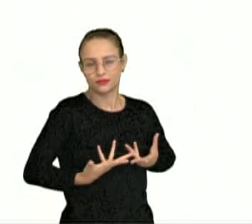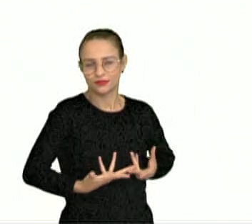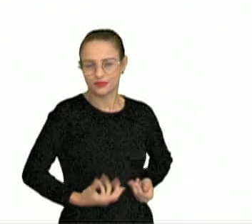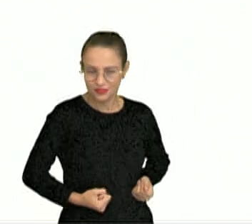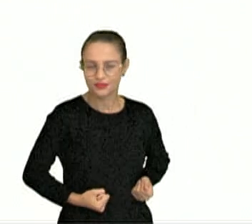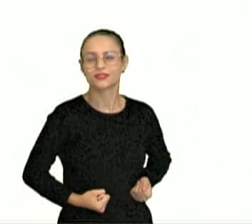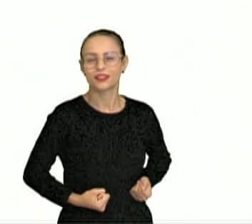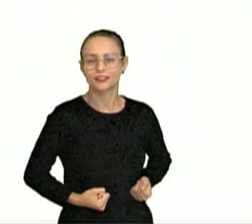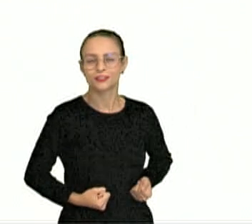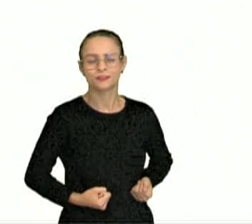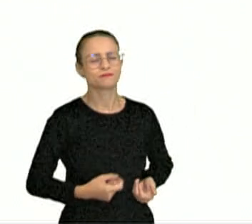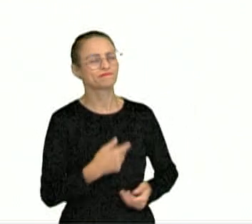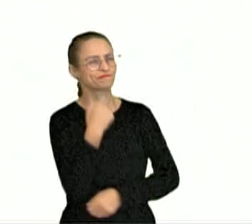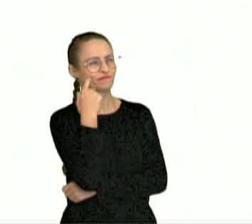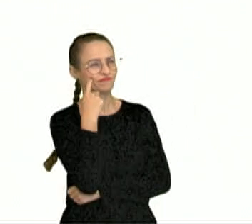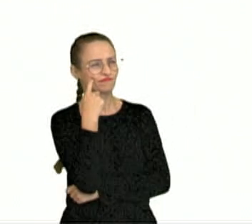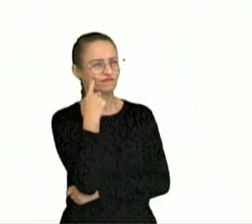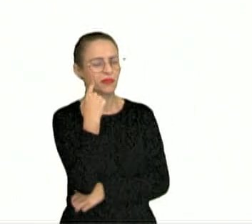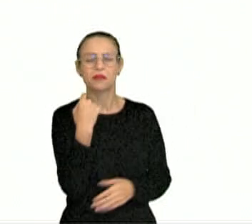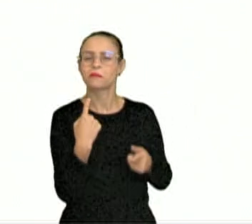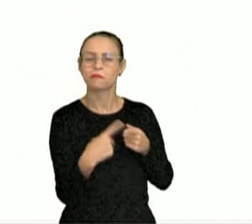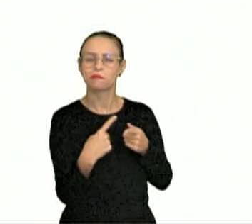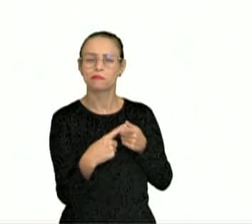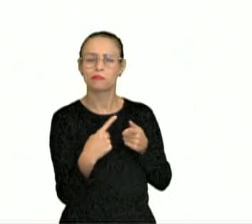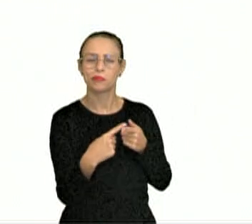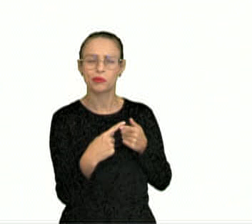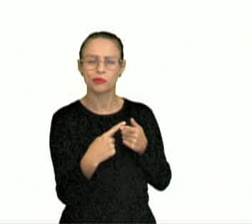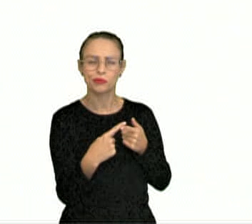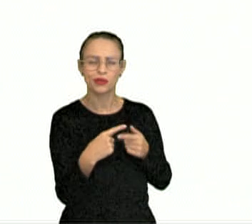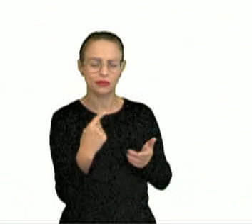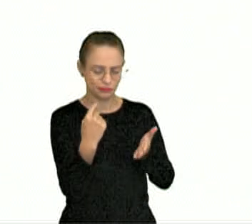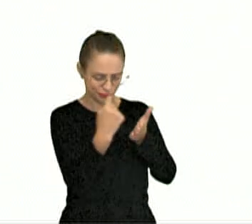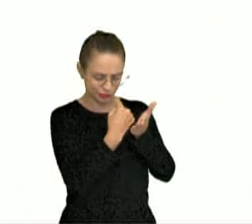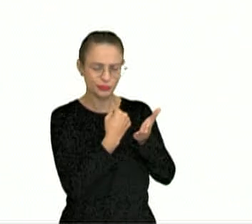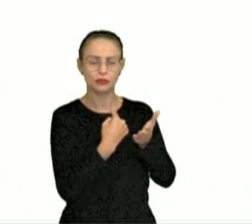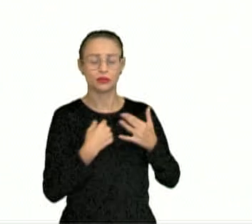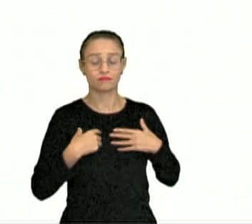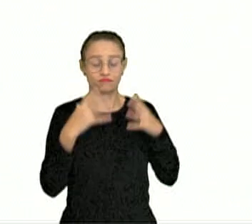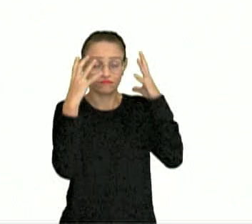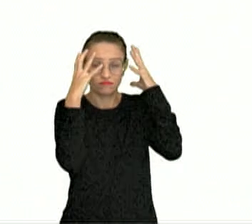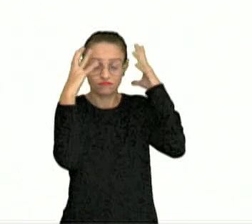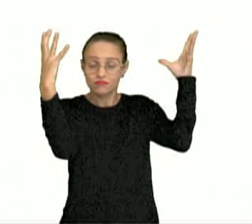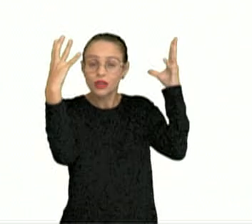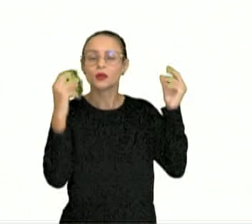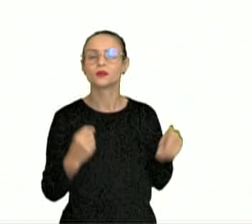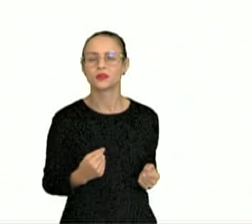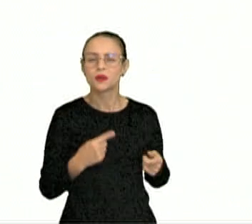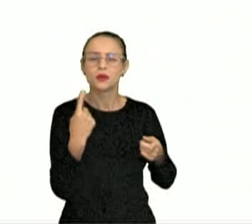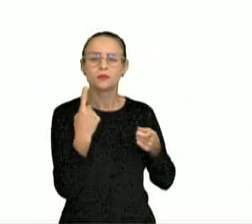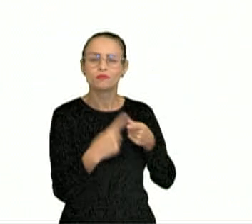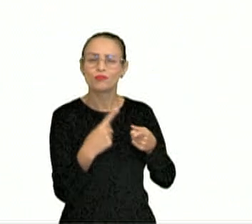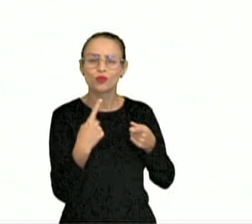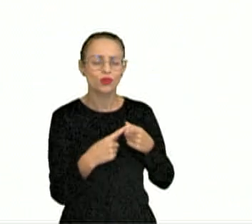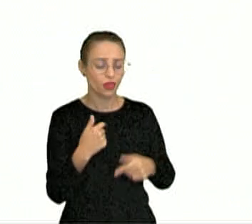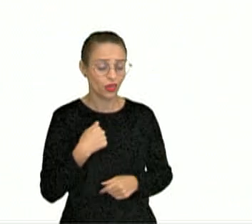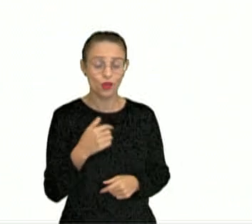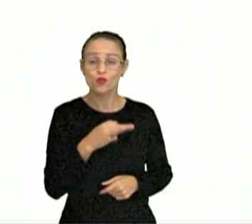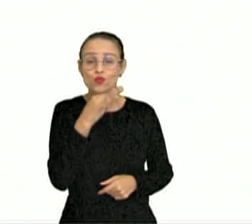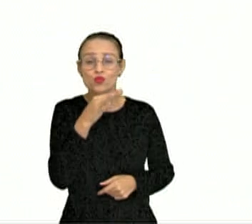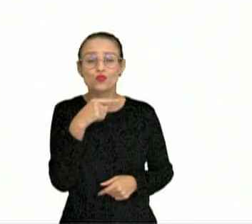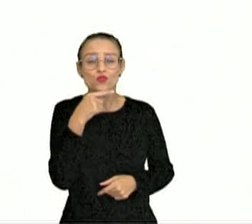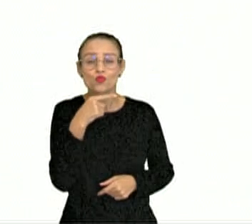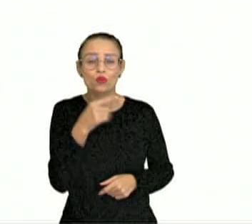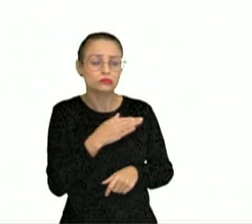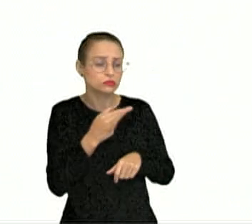e perguntares-te a ti mesmo, consumido pelo desespero, por que é que eu não consigo lidar